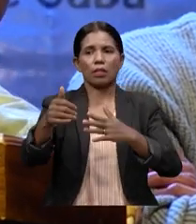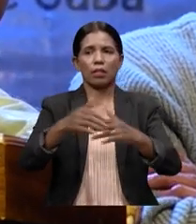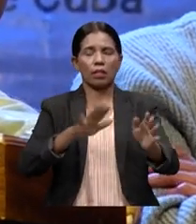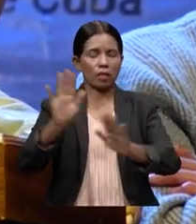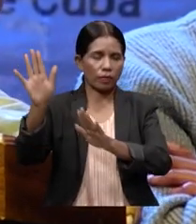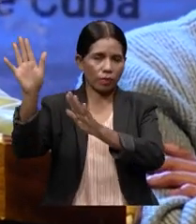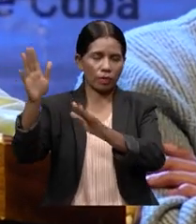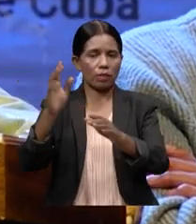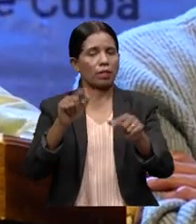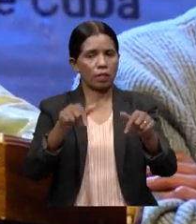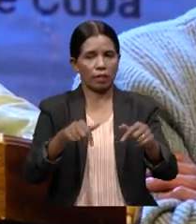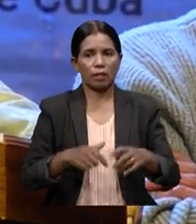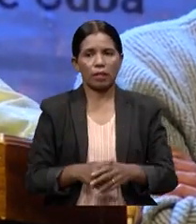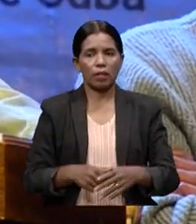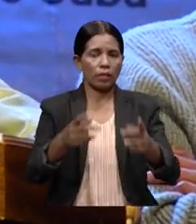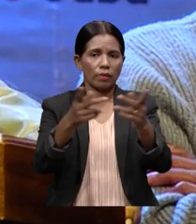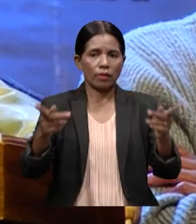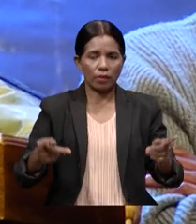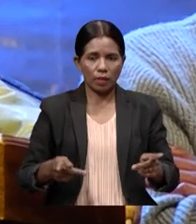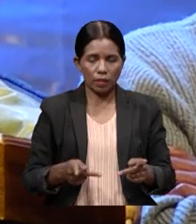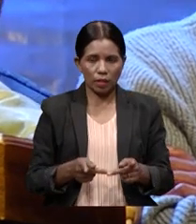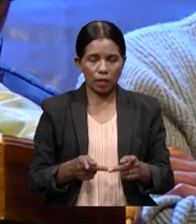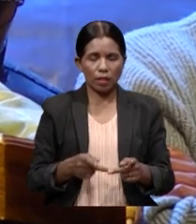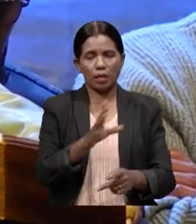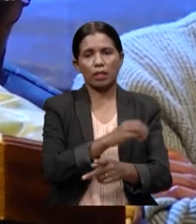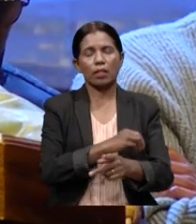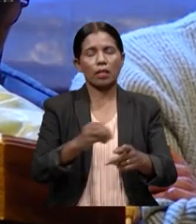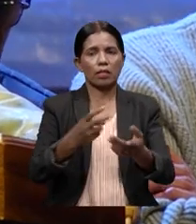serne. Fatiné sagrado.